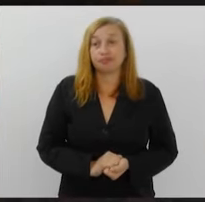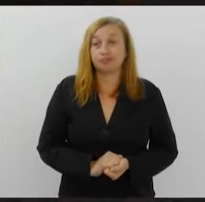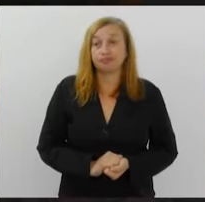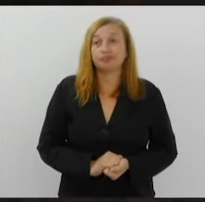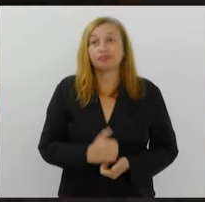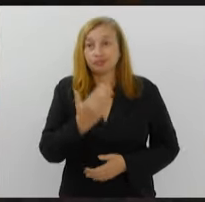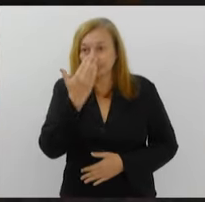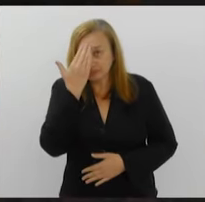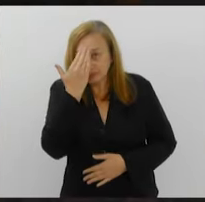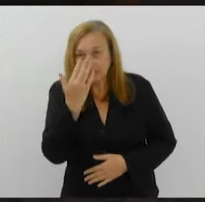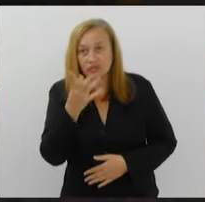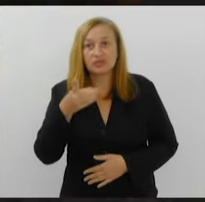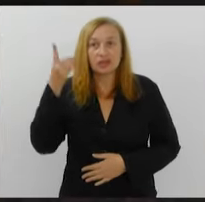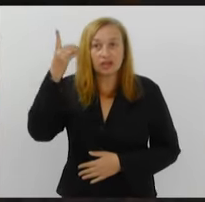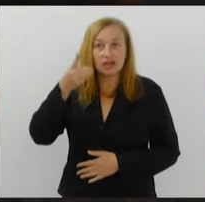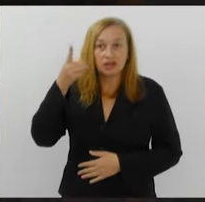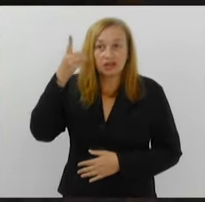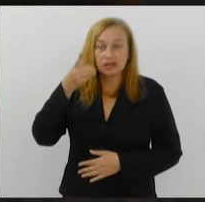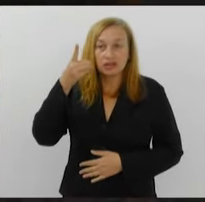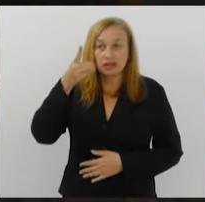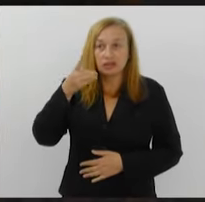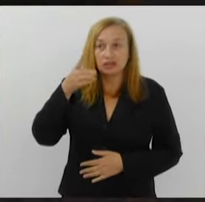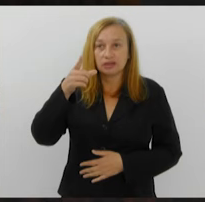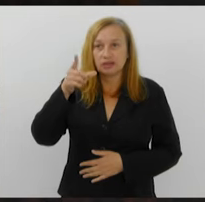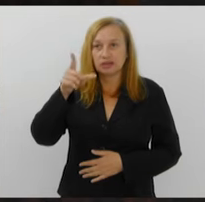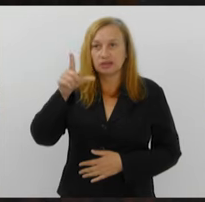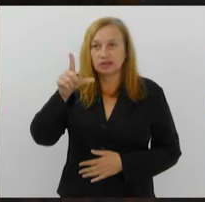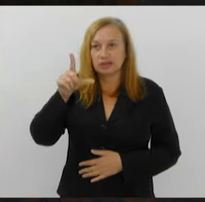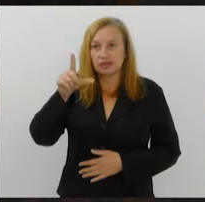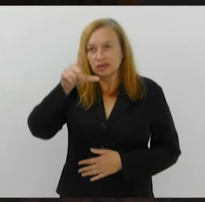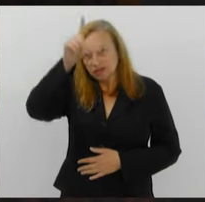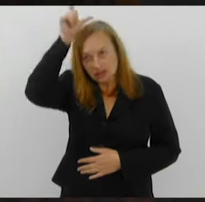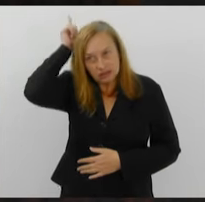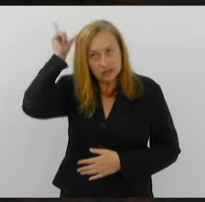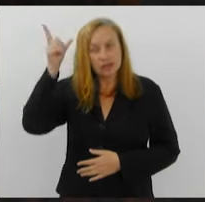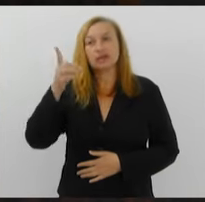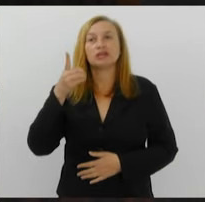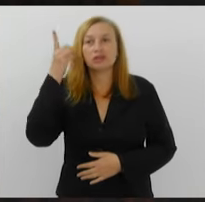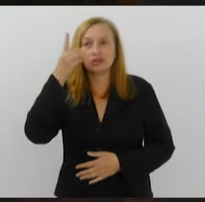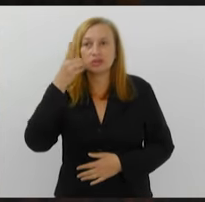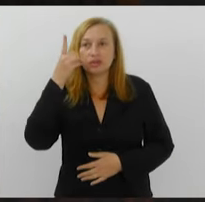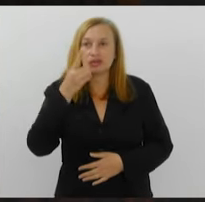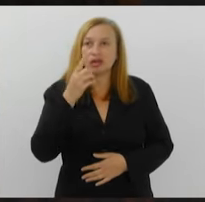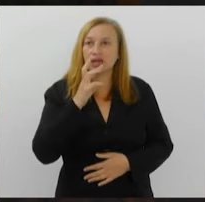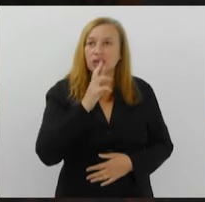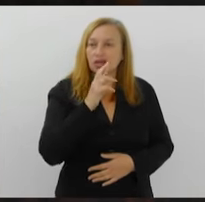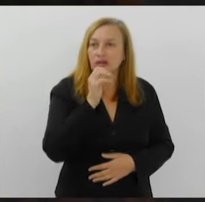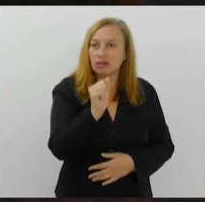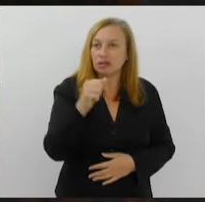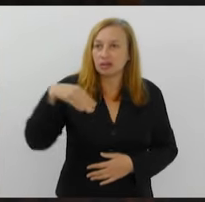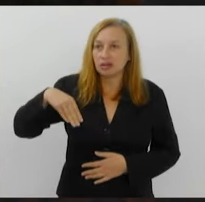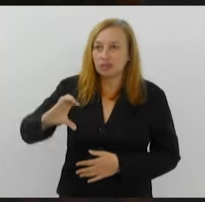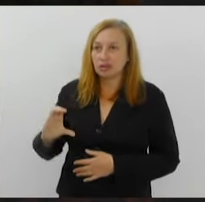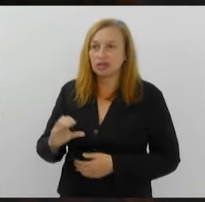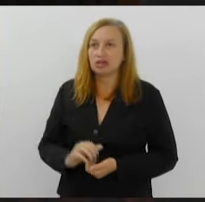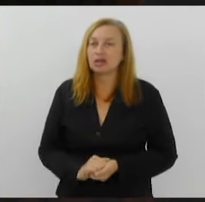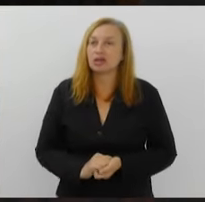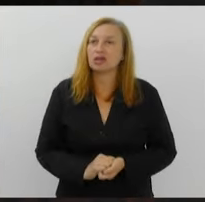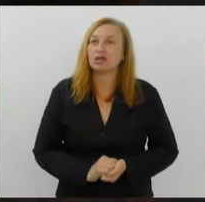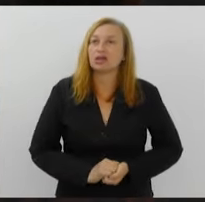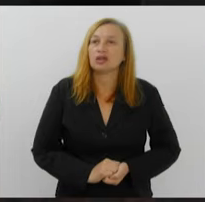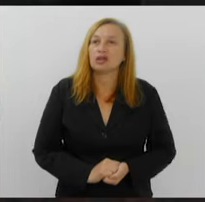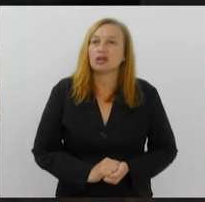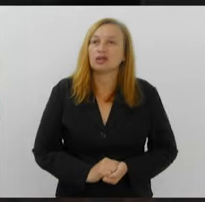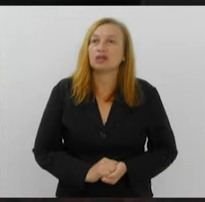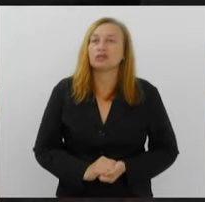Muito obrigado, deputado Luiz Paulo, deputado Mink, deputado Rodrigo Amorim. A gente vai analisar, mas eu vou pegar carona das